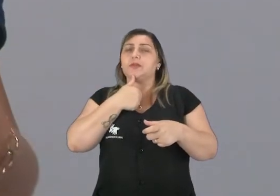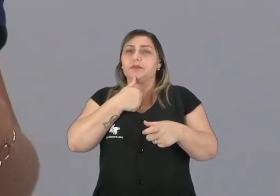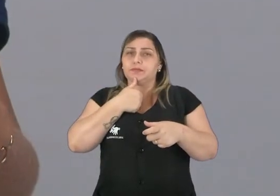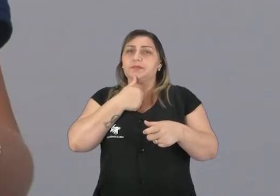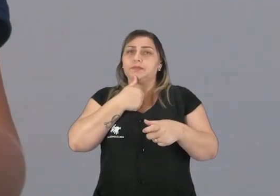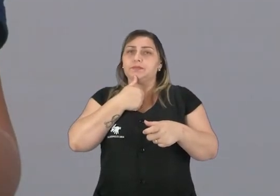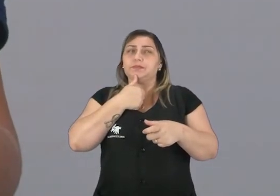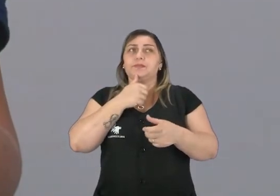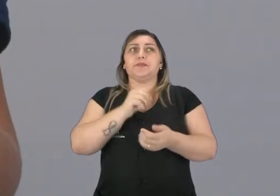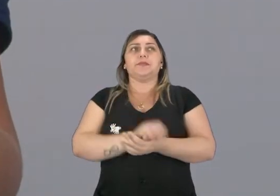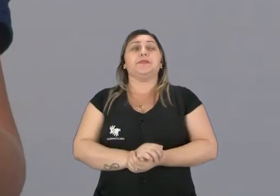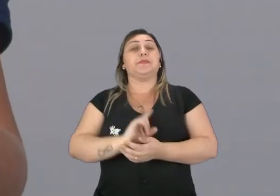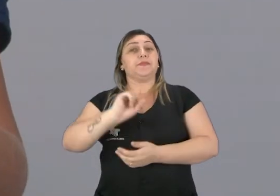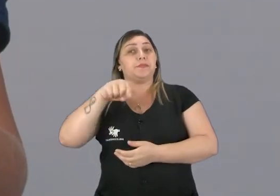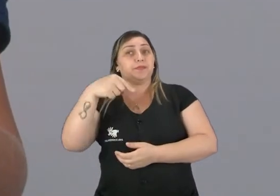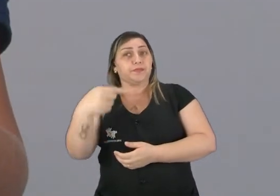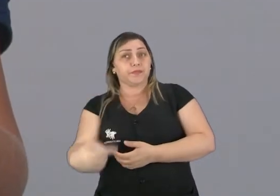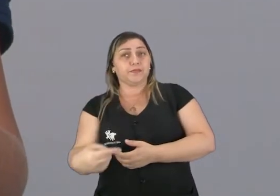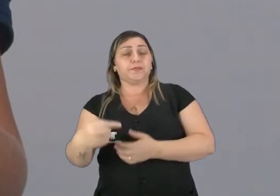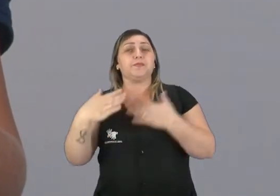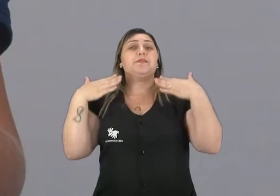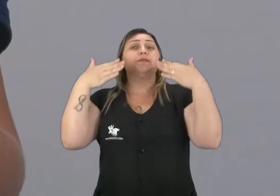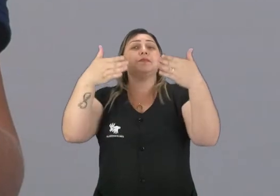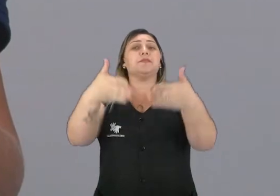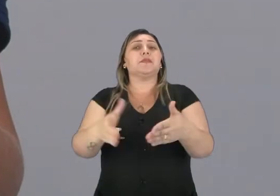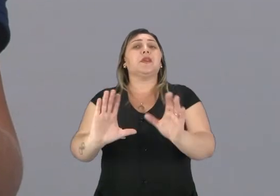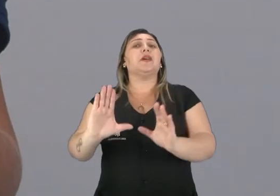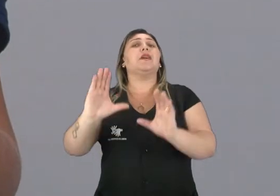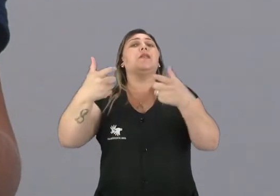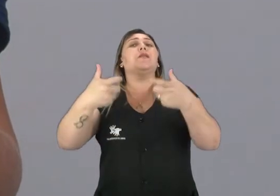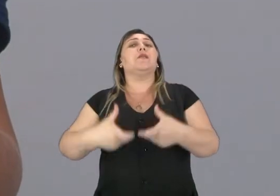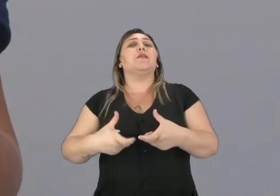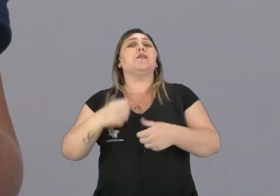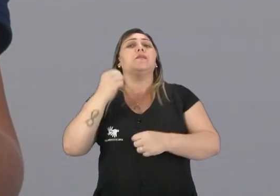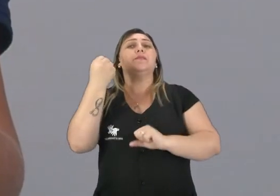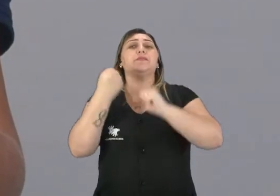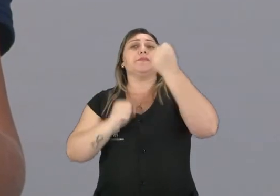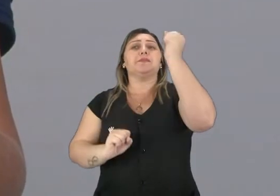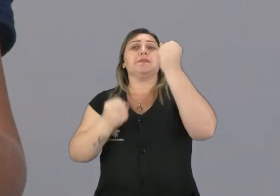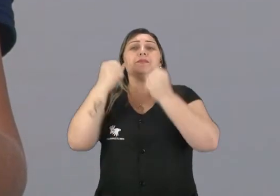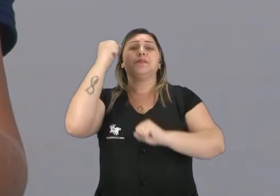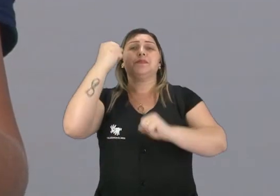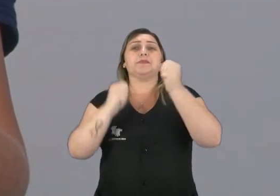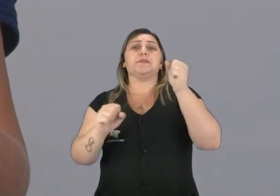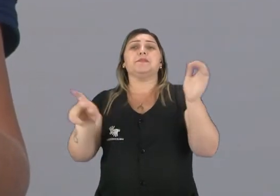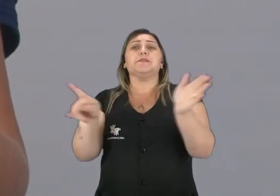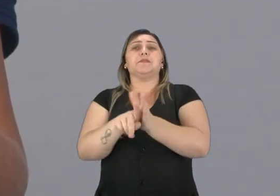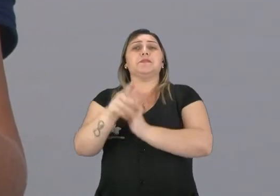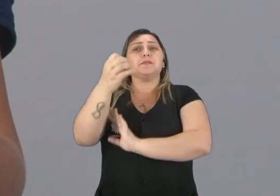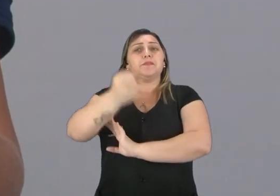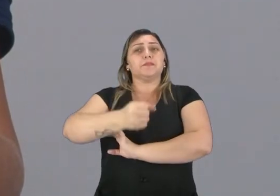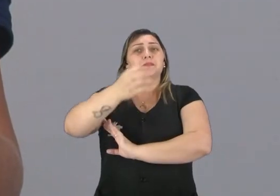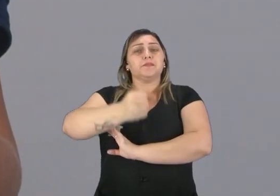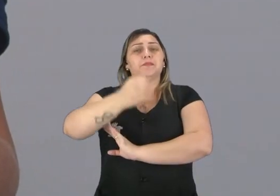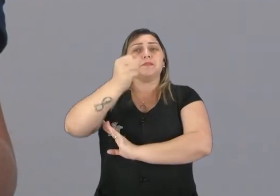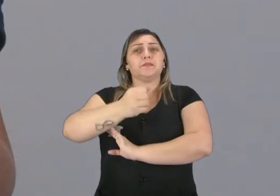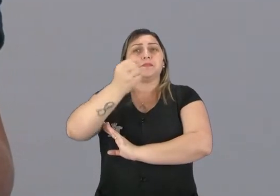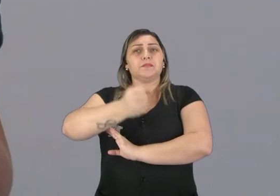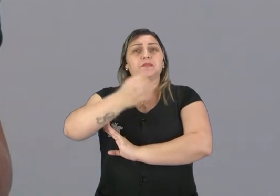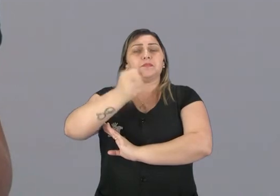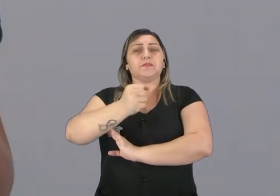processo. Depois ele chega aonde? Ele vai para a indústria leiteira, certo? Para o resfriamento